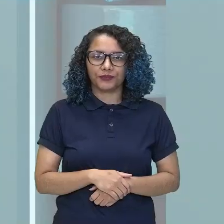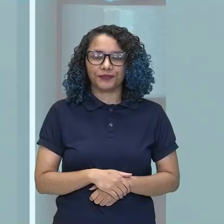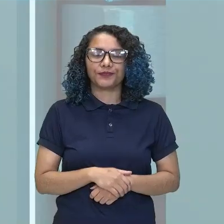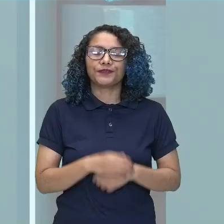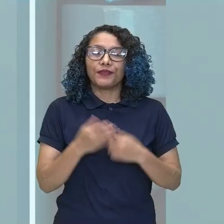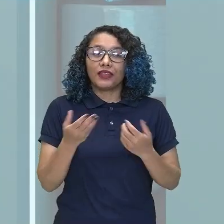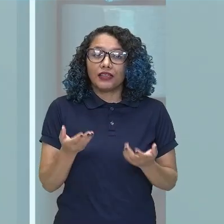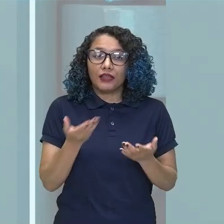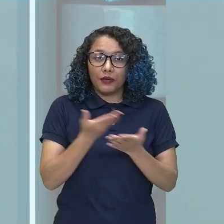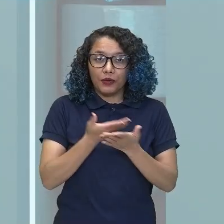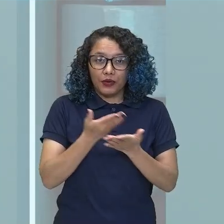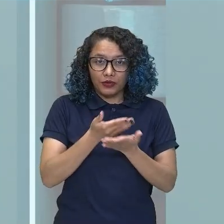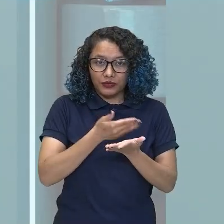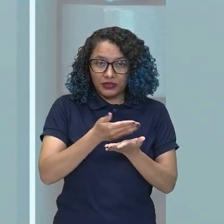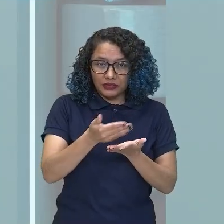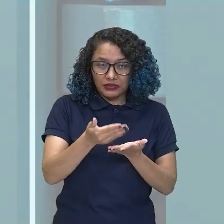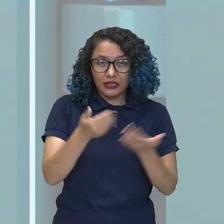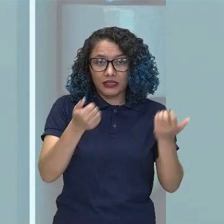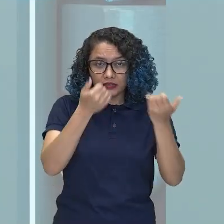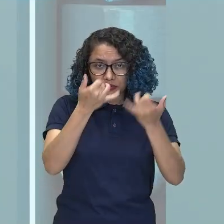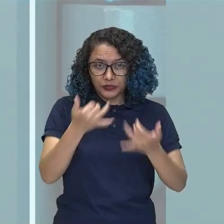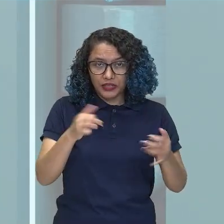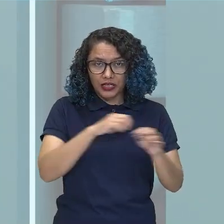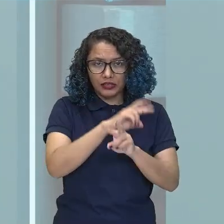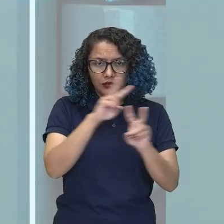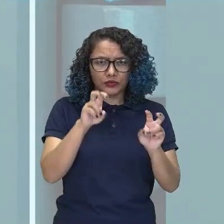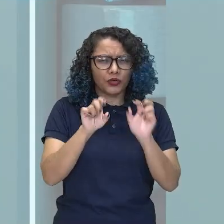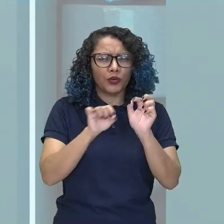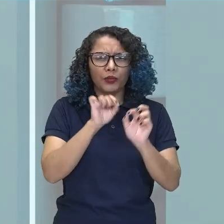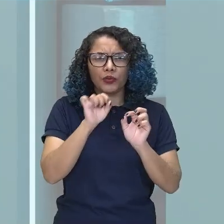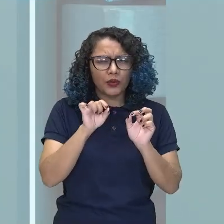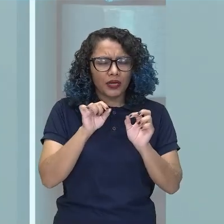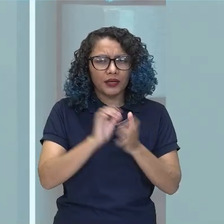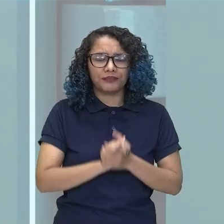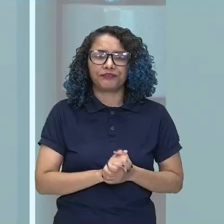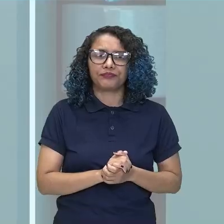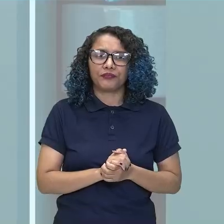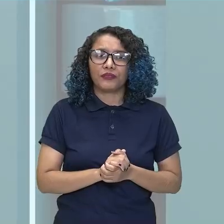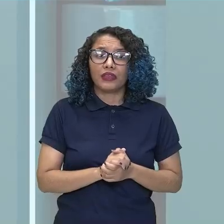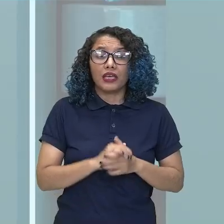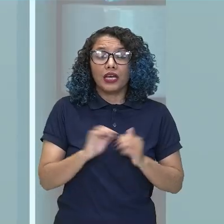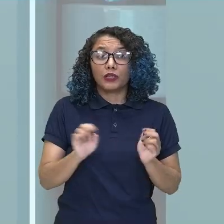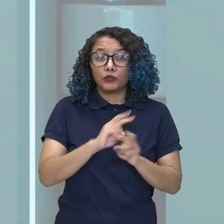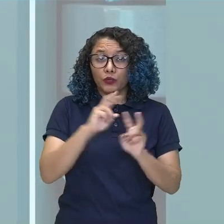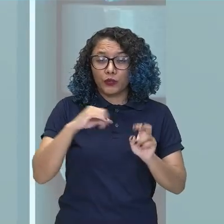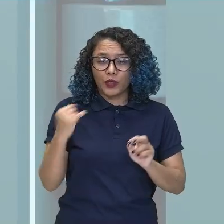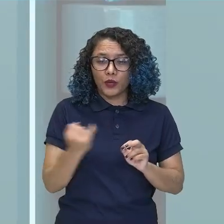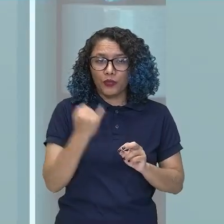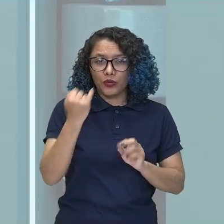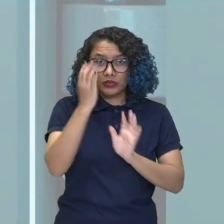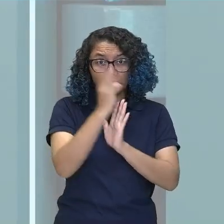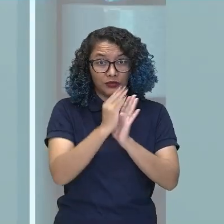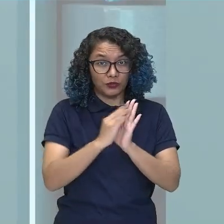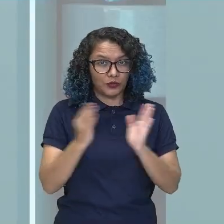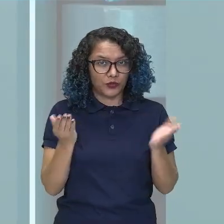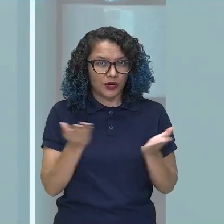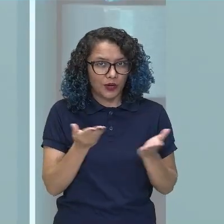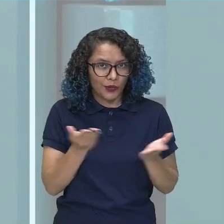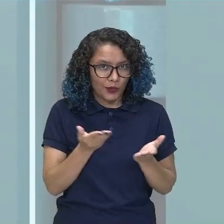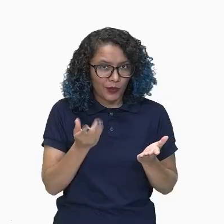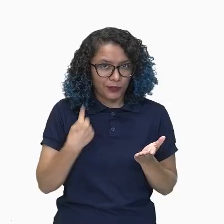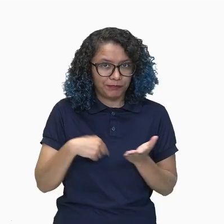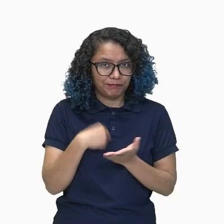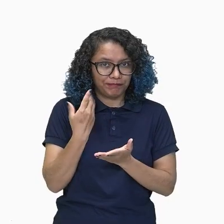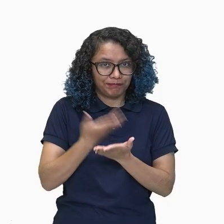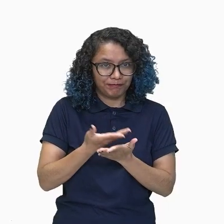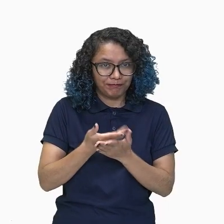Começamos esta aula entendendo o porquê, ou seja, a importância do conteúdo que nós vamos estudar. Para isso, temos o